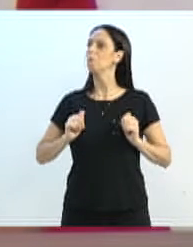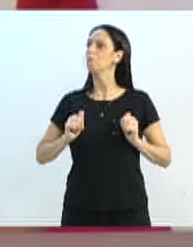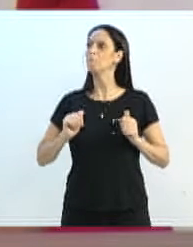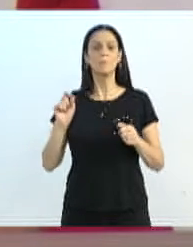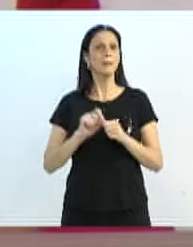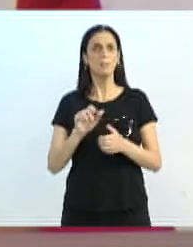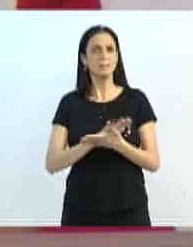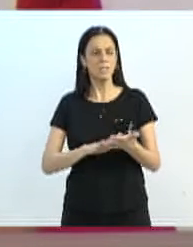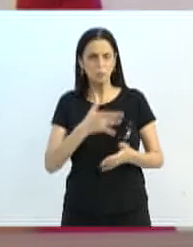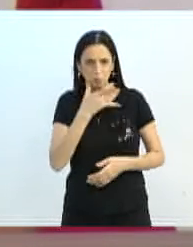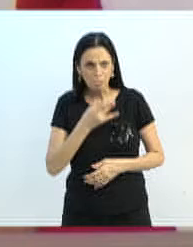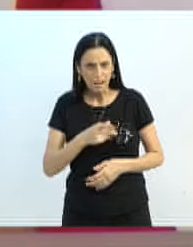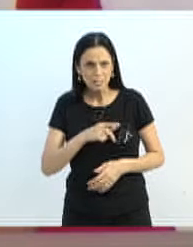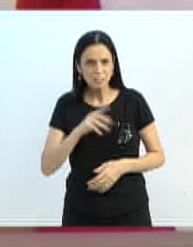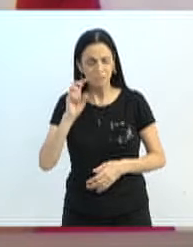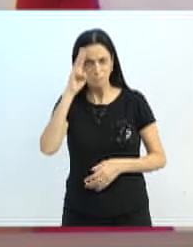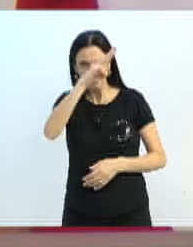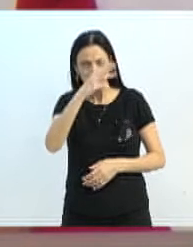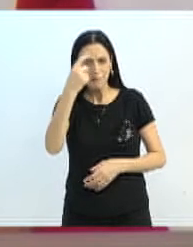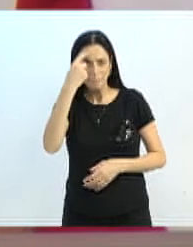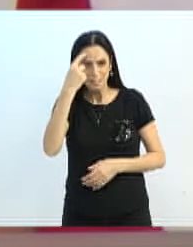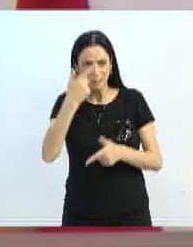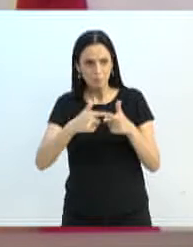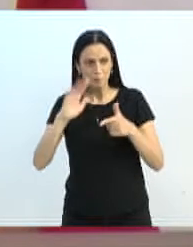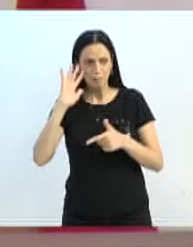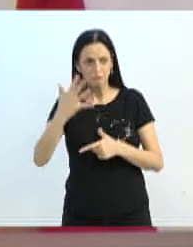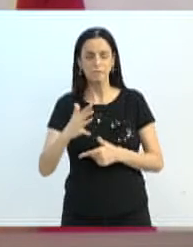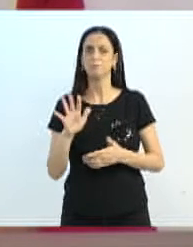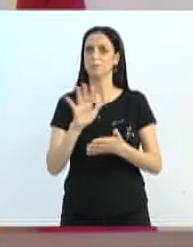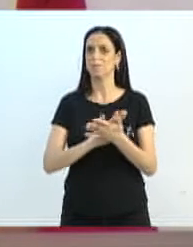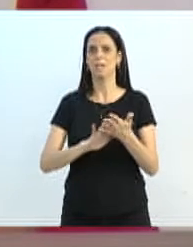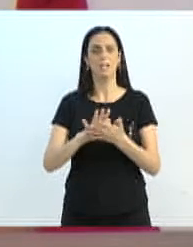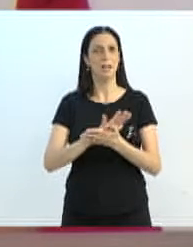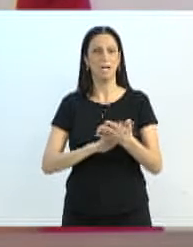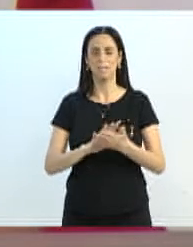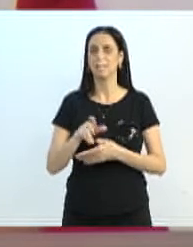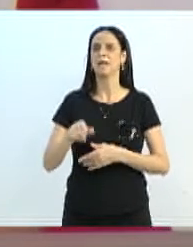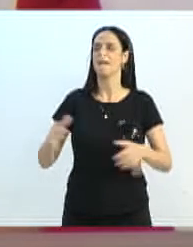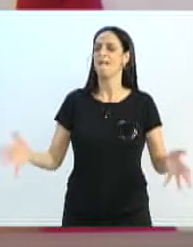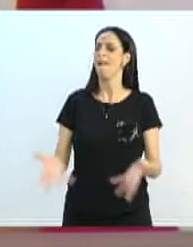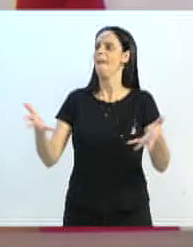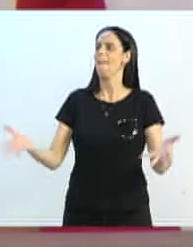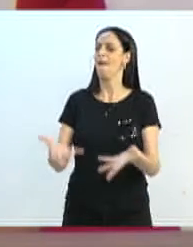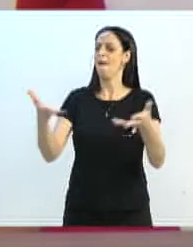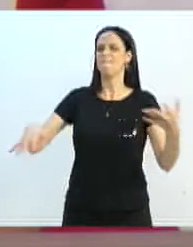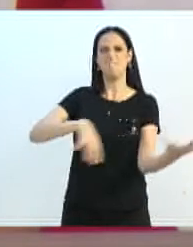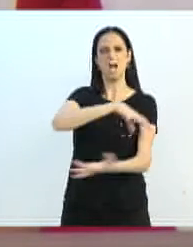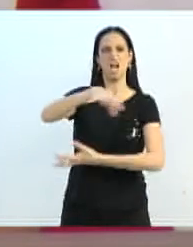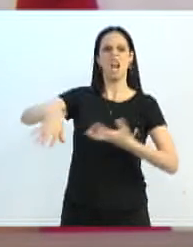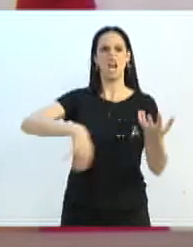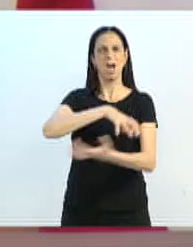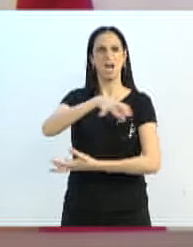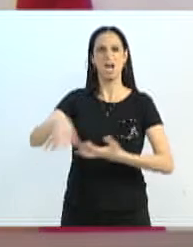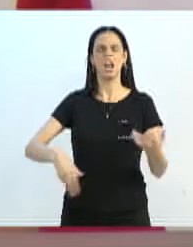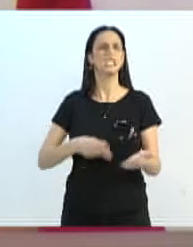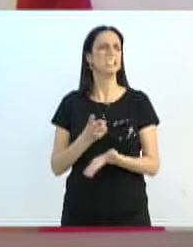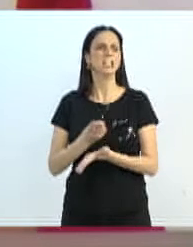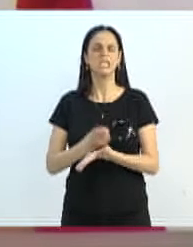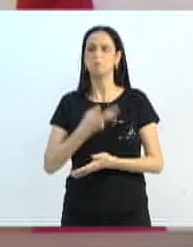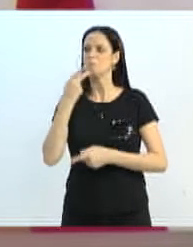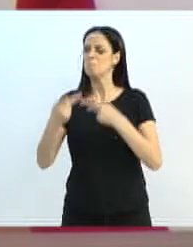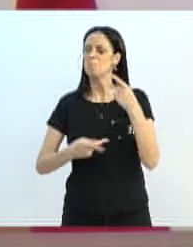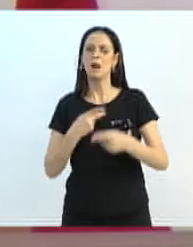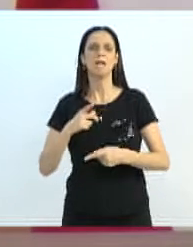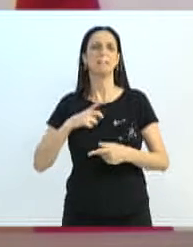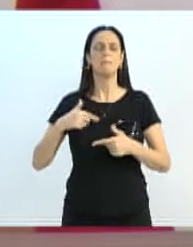não está pensando em resolver os problemas do país. Pelo contrário, prega o caos. Causa cada vez que abre a boca mais instabilidade,